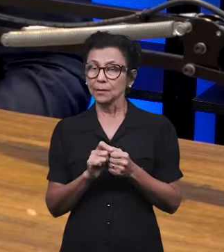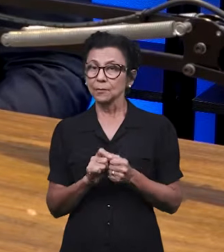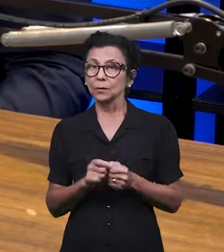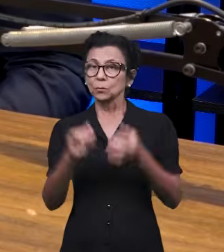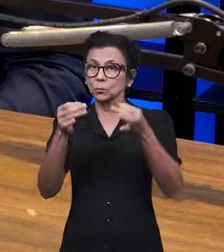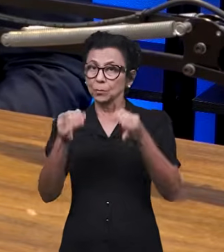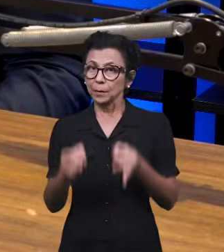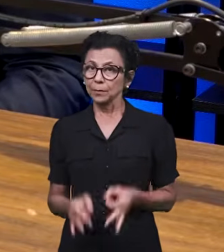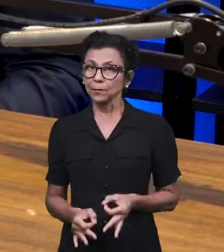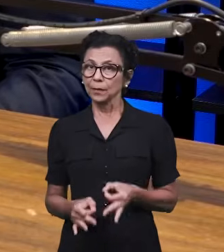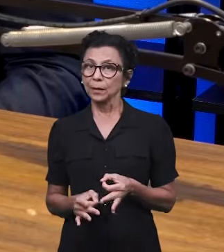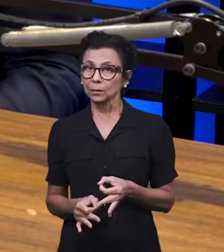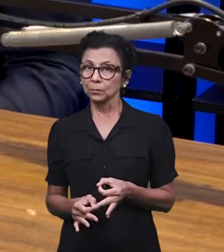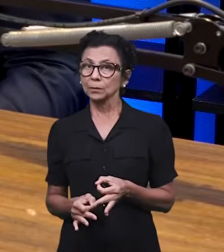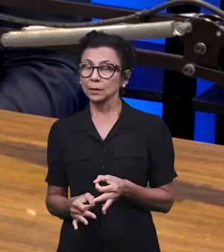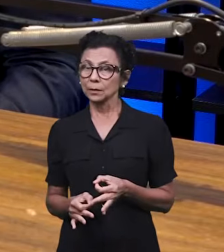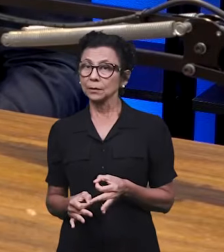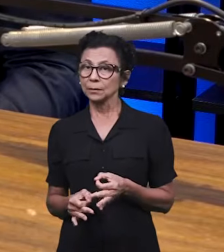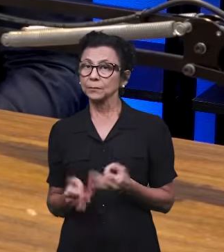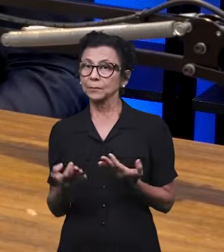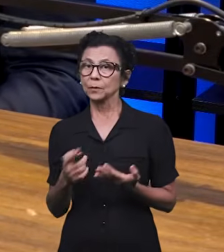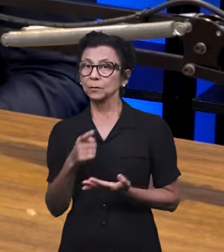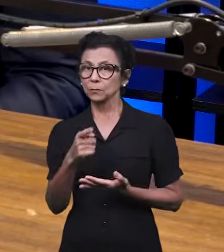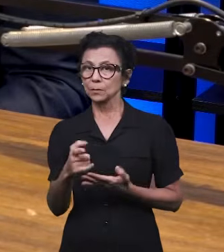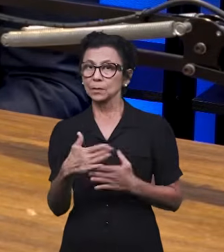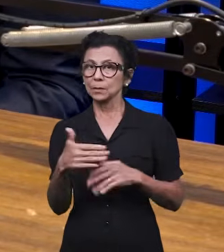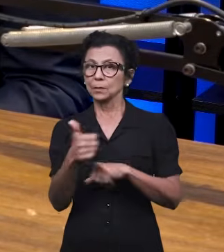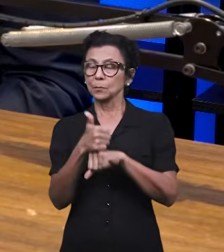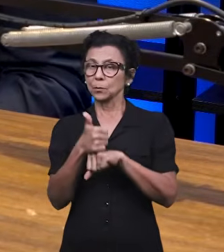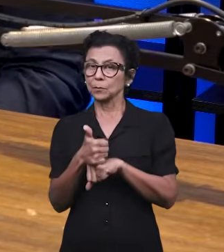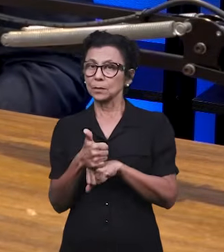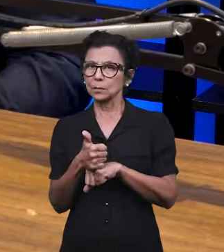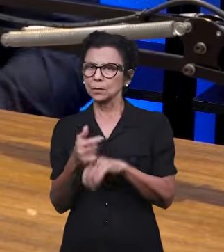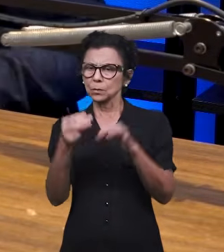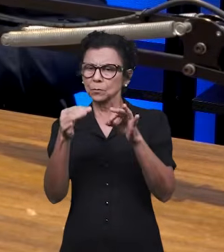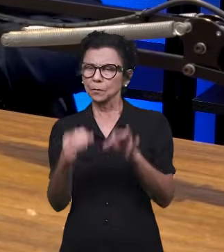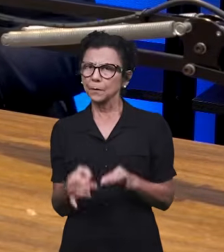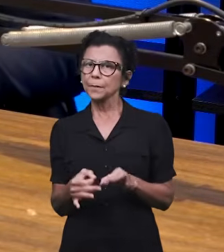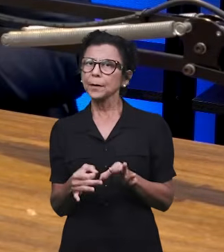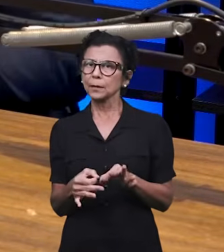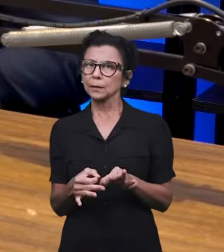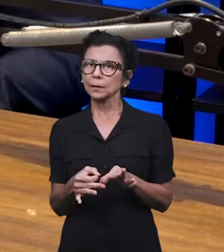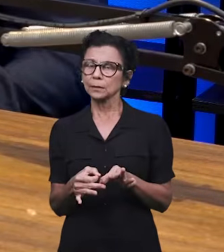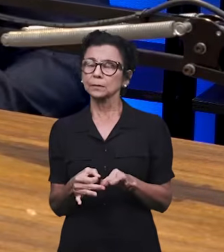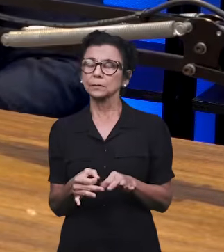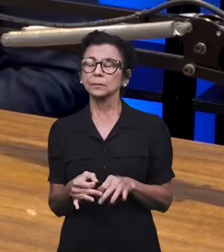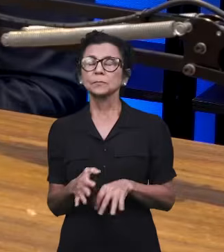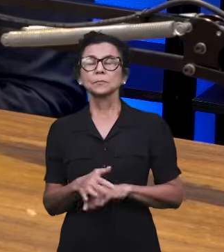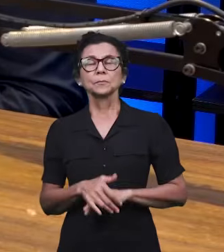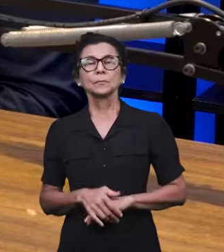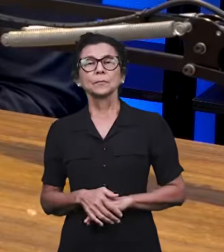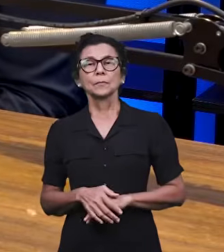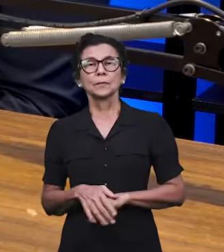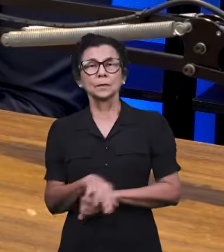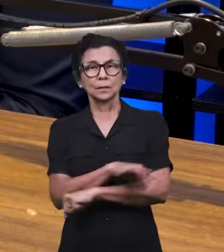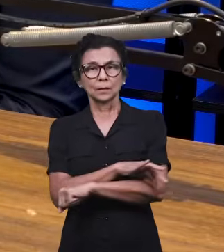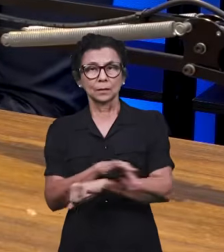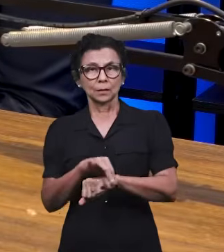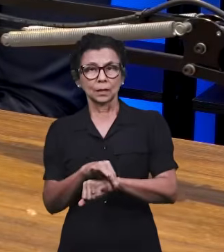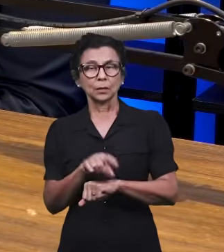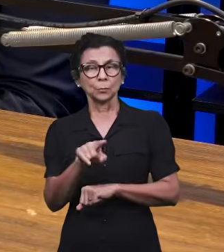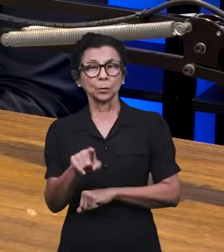profissão como arquiteto, busque sempre a excelência. Porque o que a palavra nos diz? Que nós estamos fazendo para